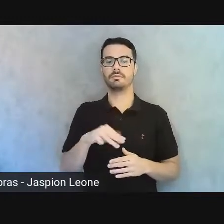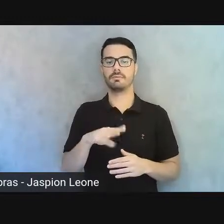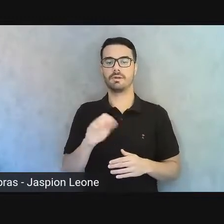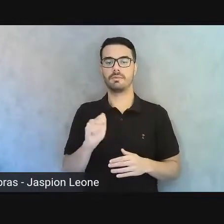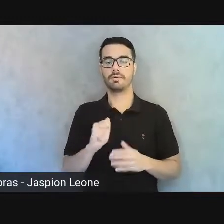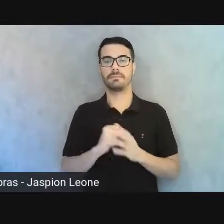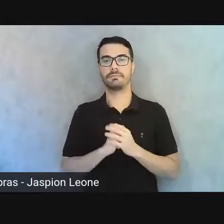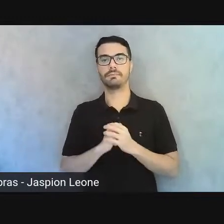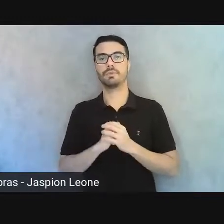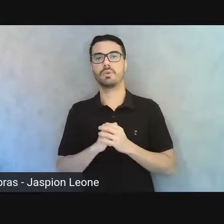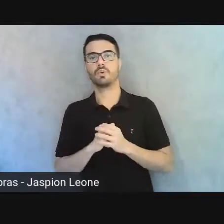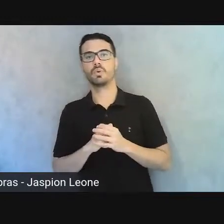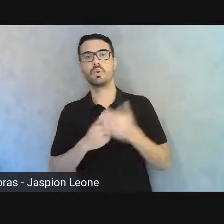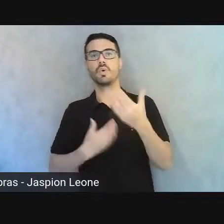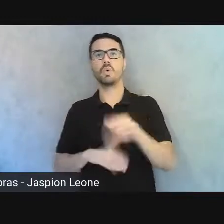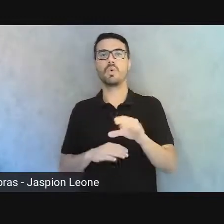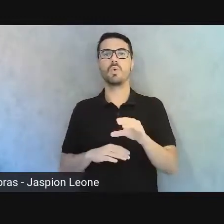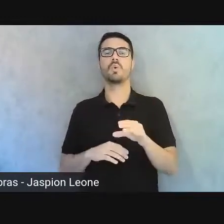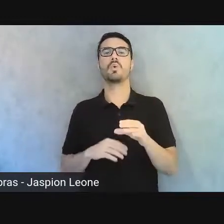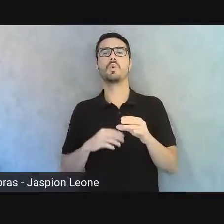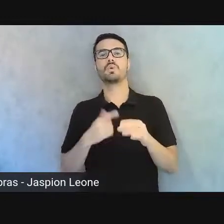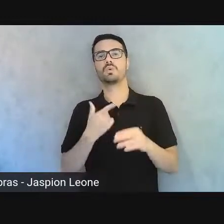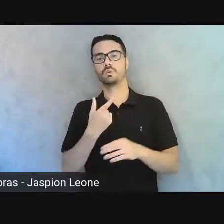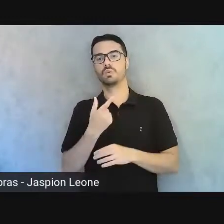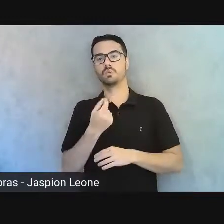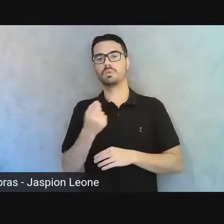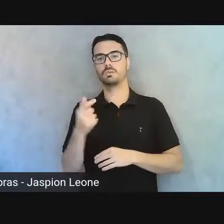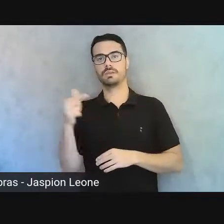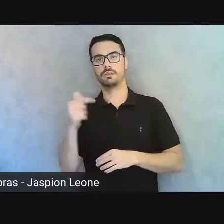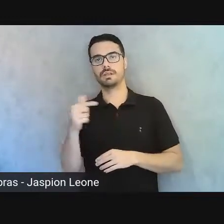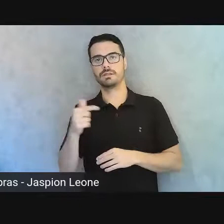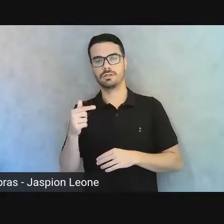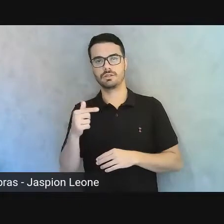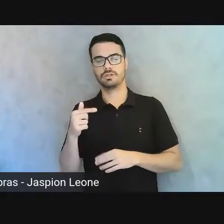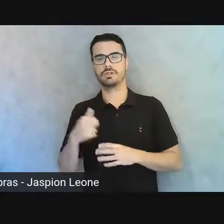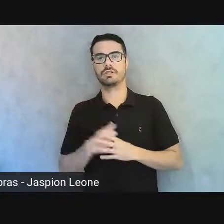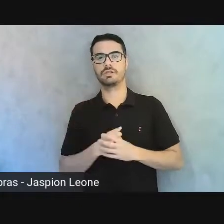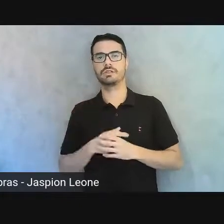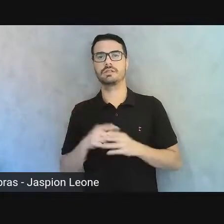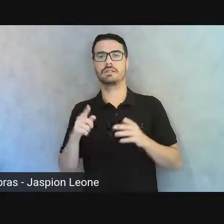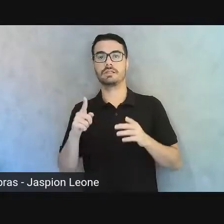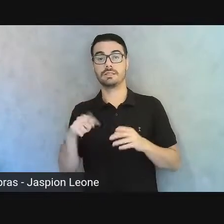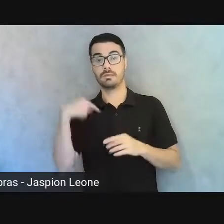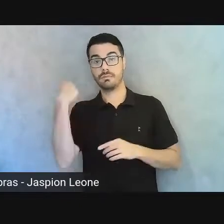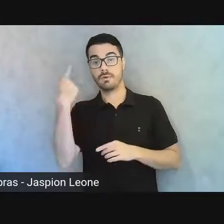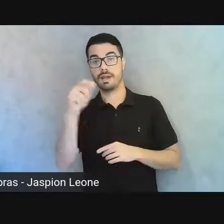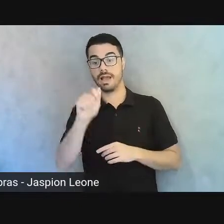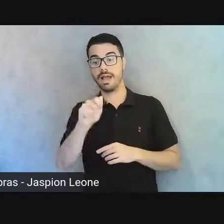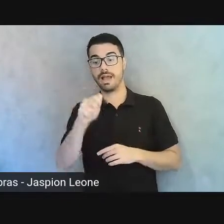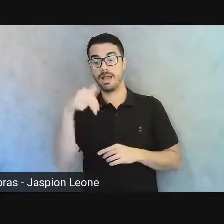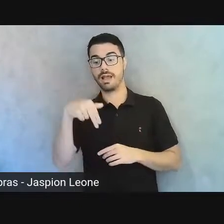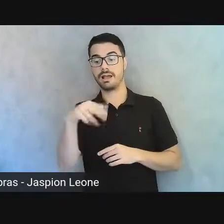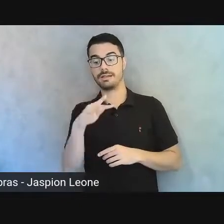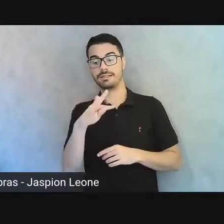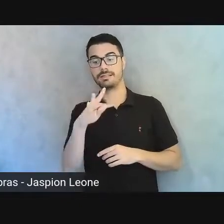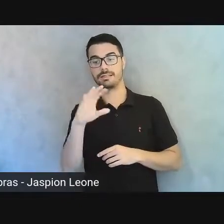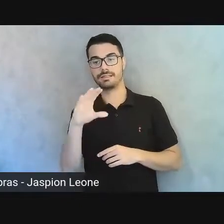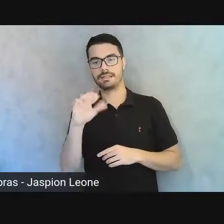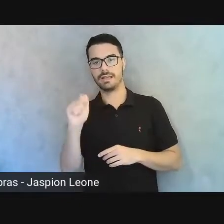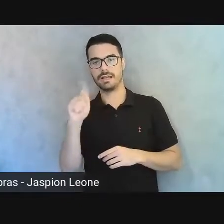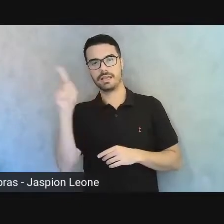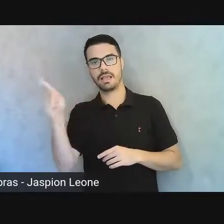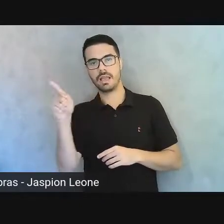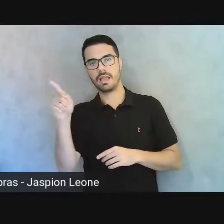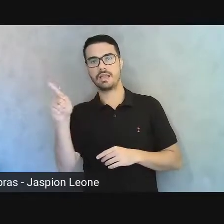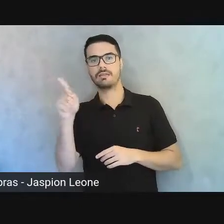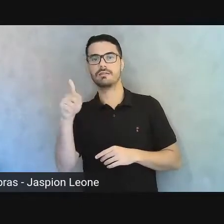2007. Depois passei por vários outros lugares, passei pela ANTAC, que é uma agência reguladora, até chegar na